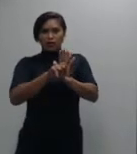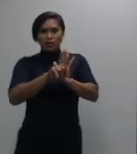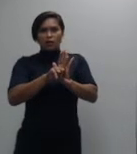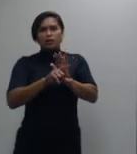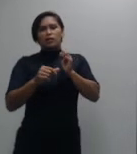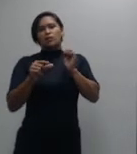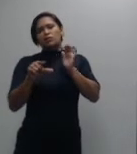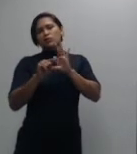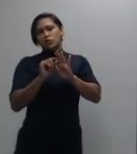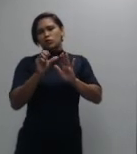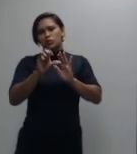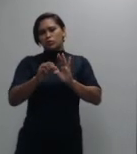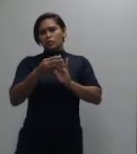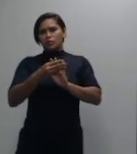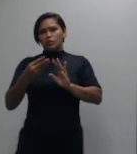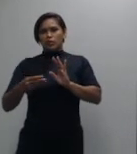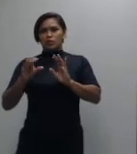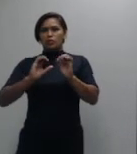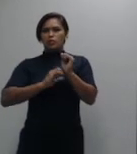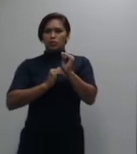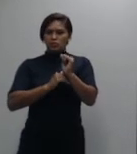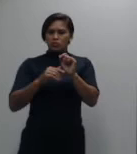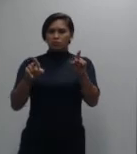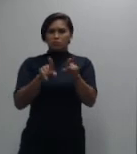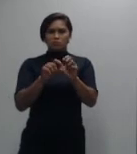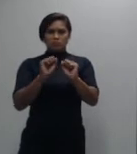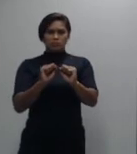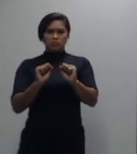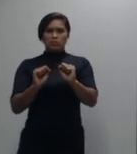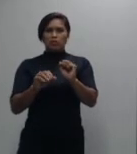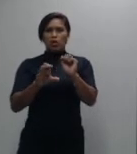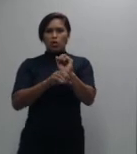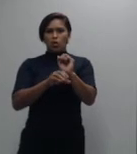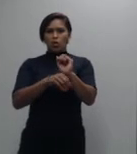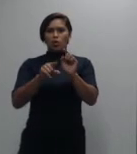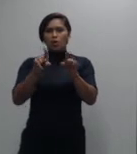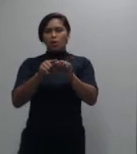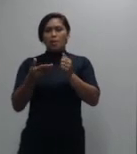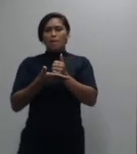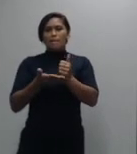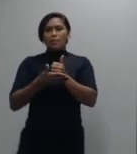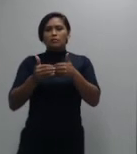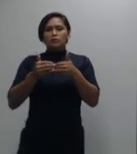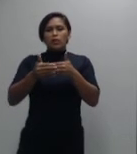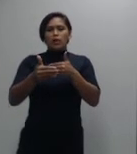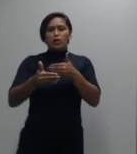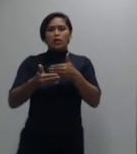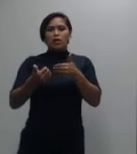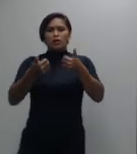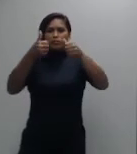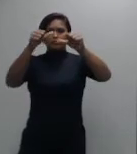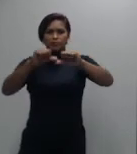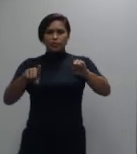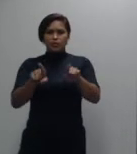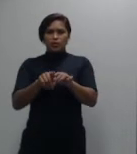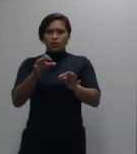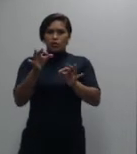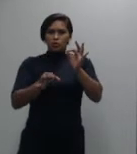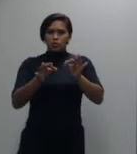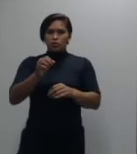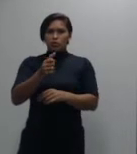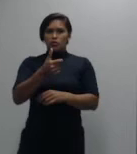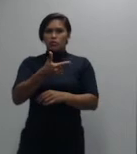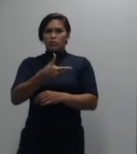944 do partido seu Claro que a indenização será fixada com base na extensão do dano no julgado de